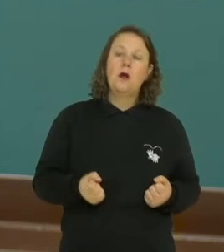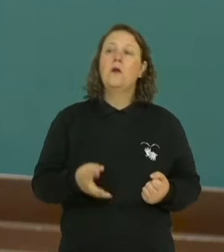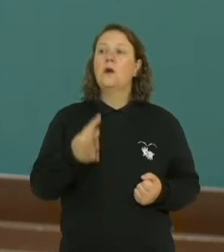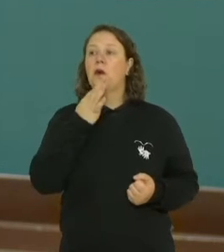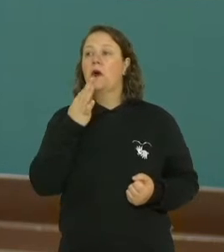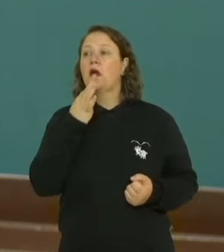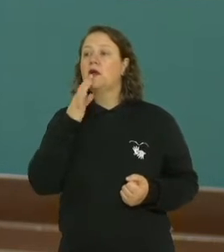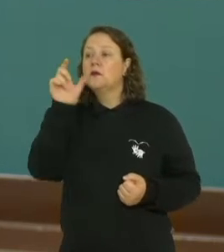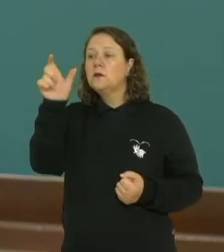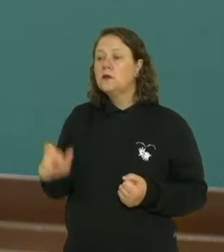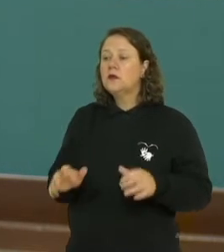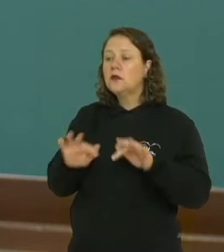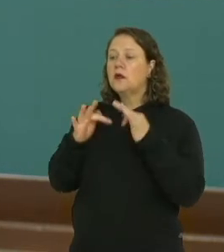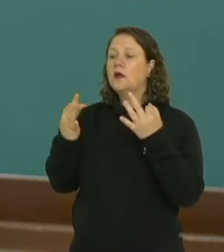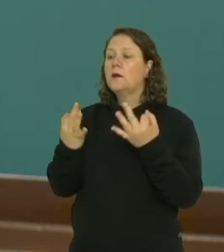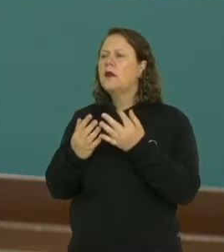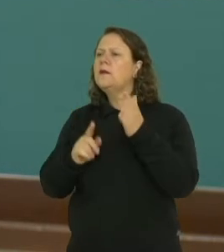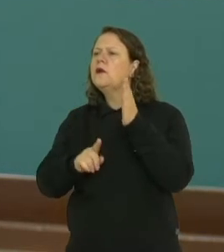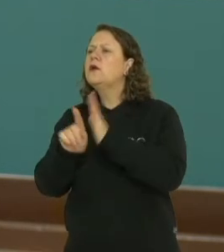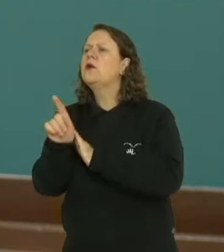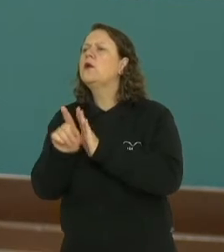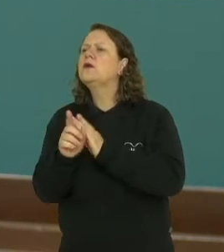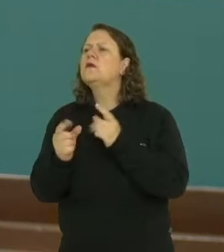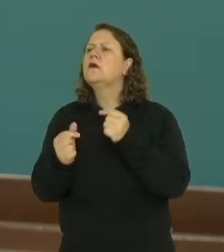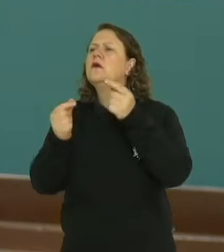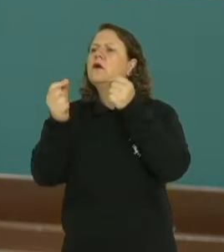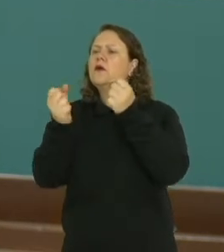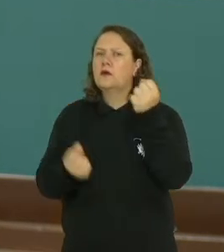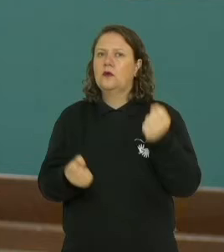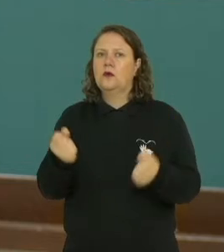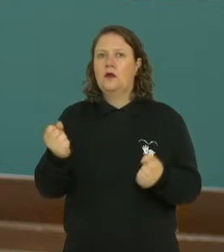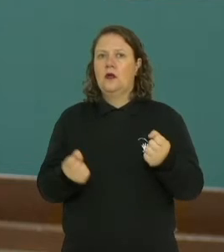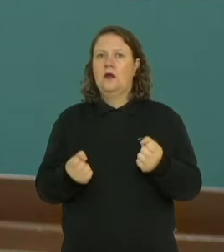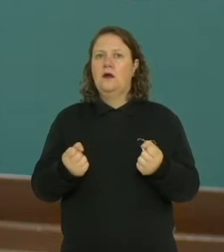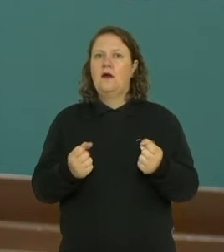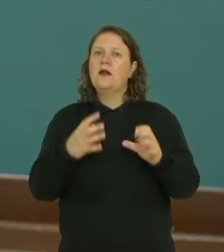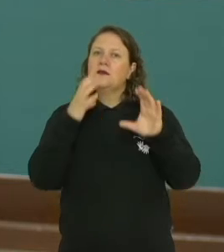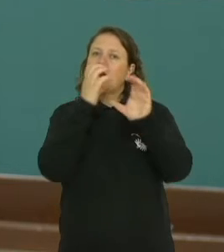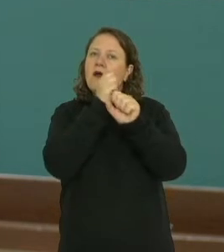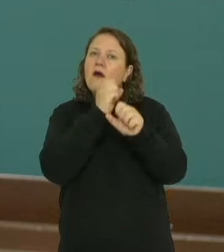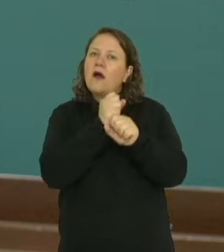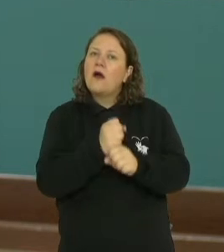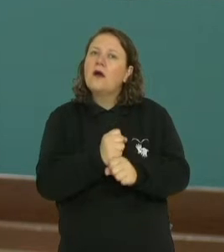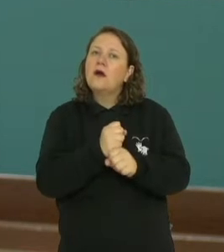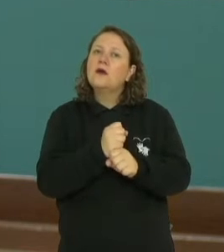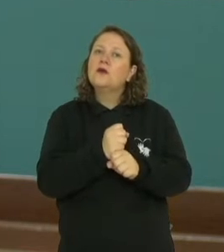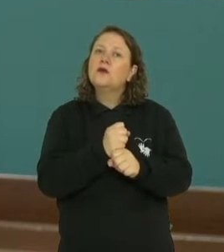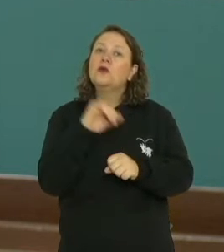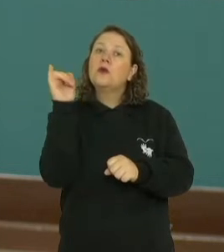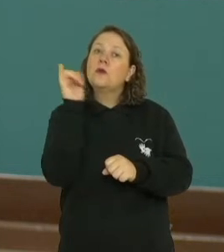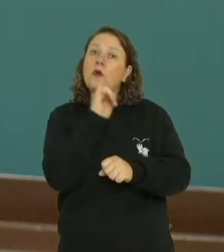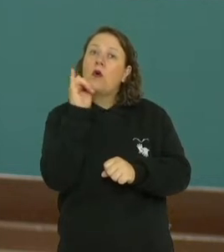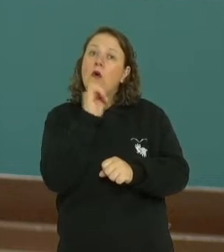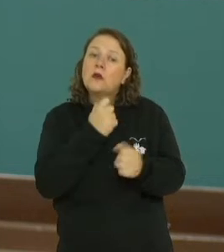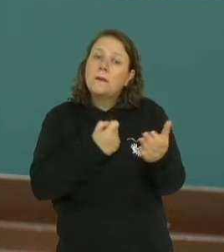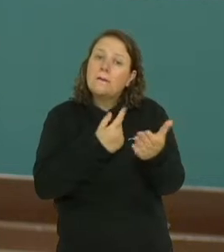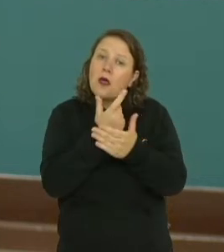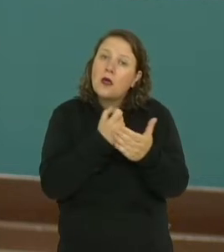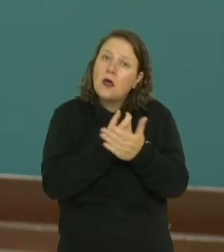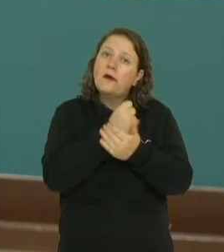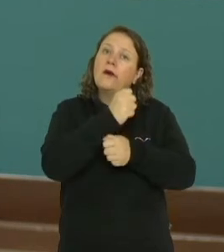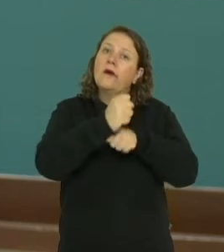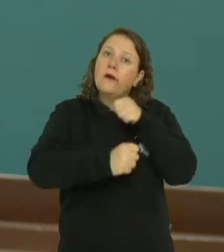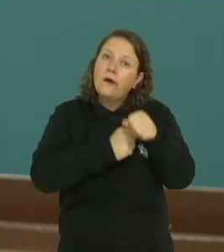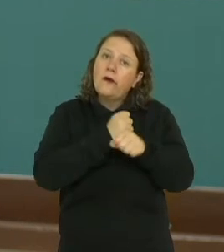tem, pergunta o valor do carro e calcula o valor do IPVA para essa pessoa. Procura lá o valor na tabela FIPE do